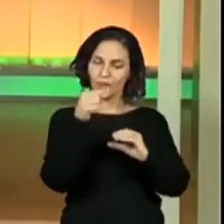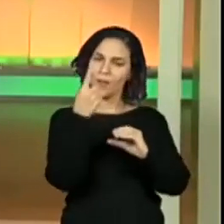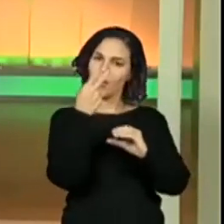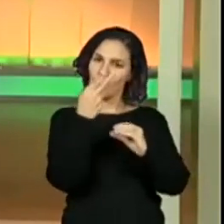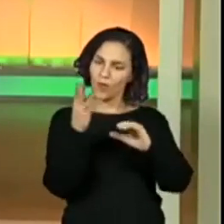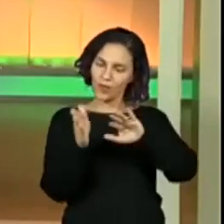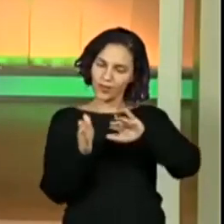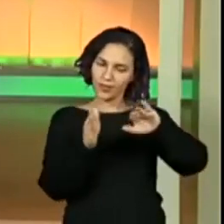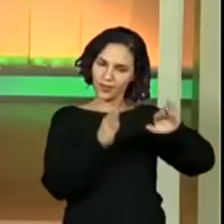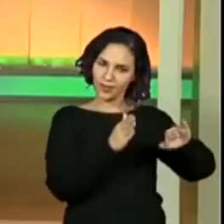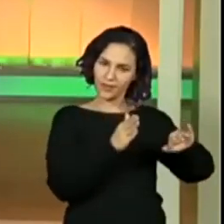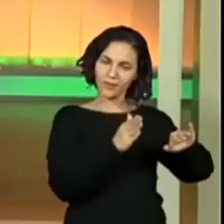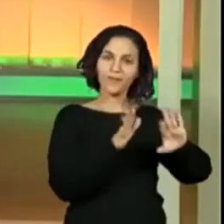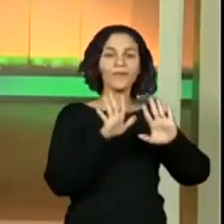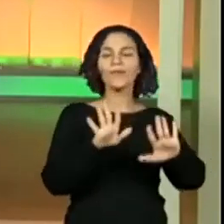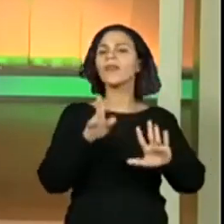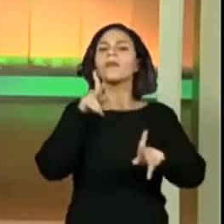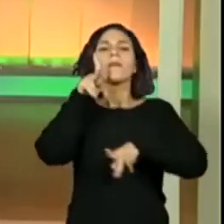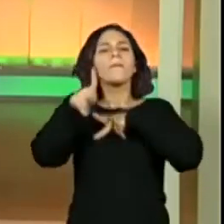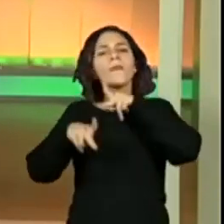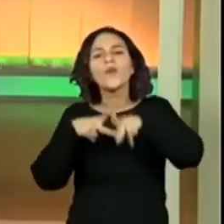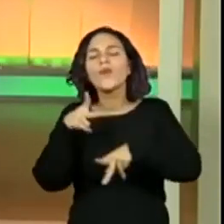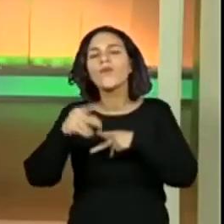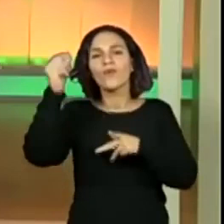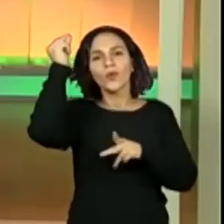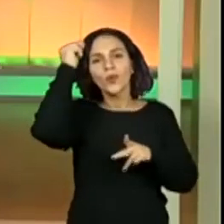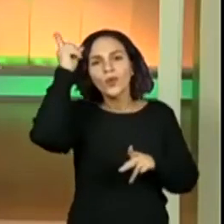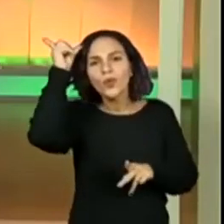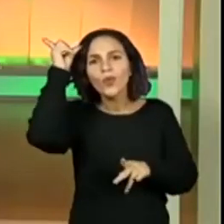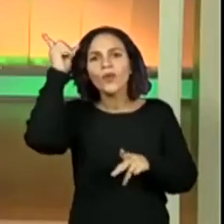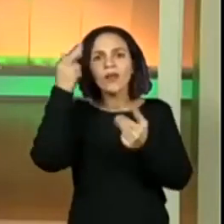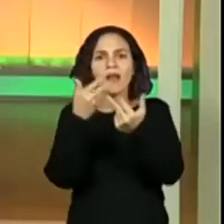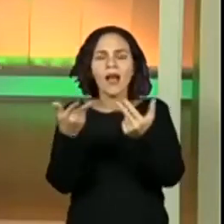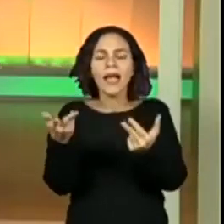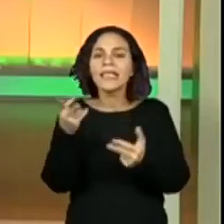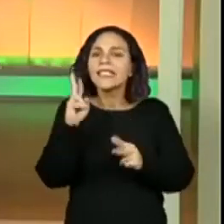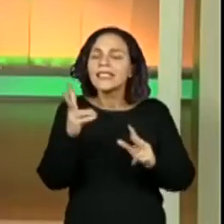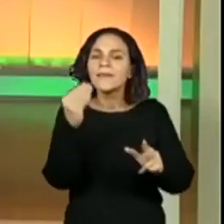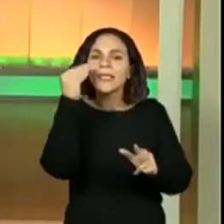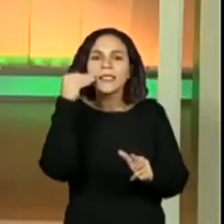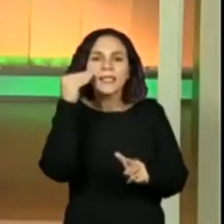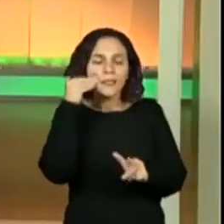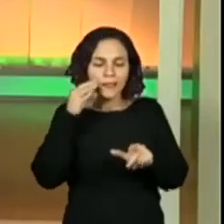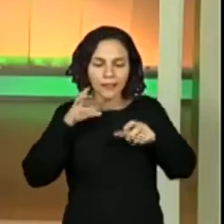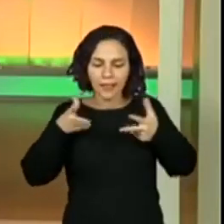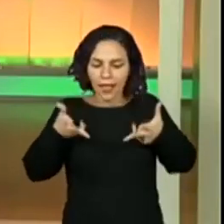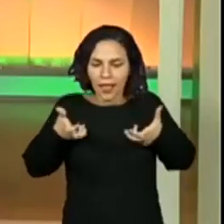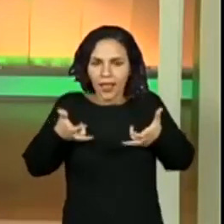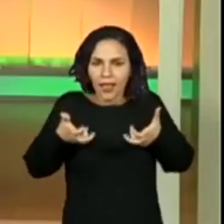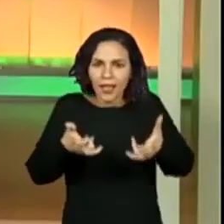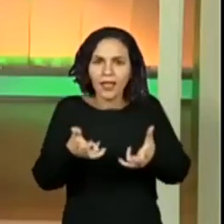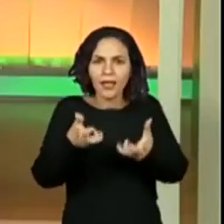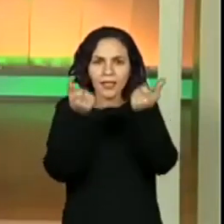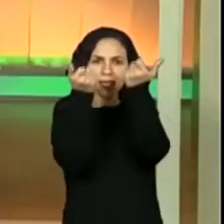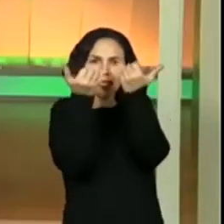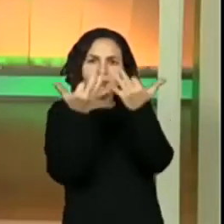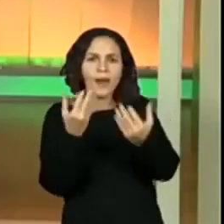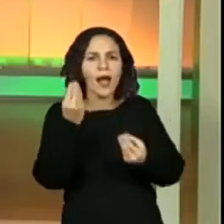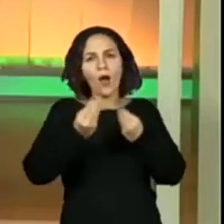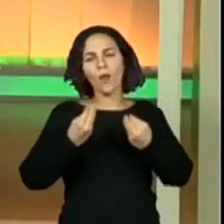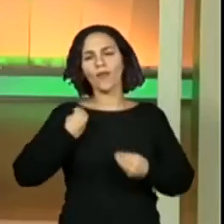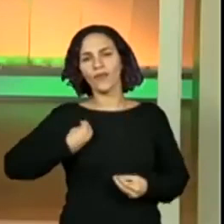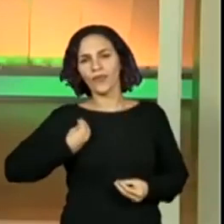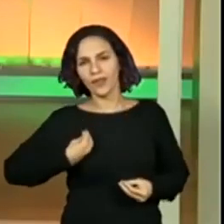coisa, mas todo povo, toda cultura tem a necessidade de explicar o seu modo de